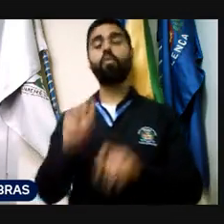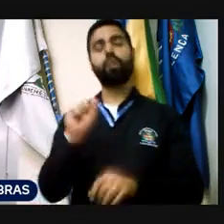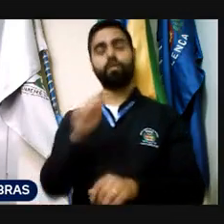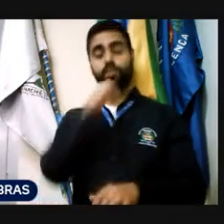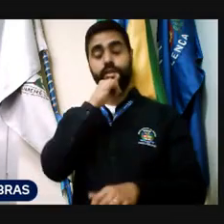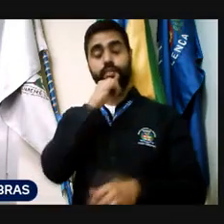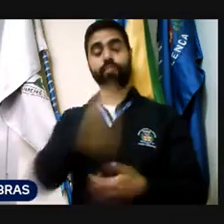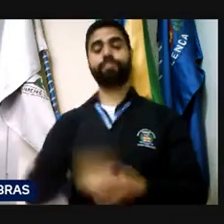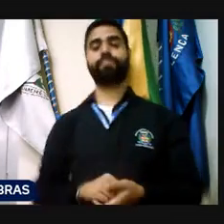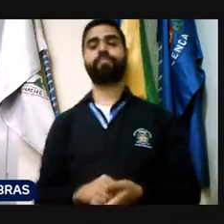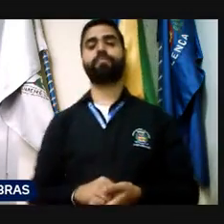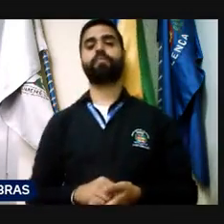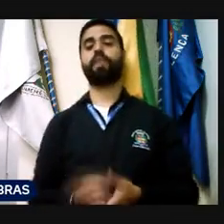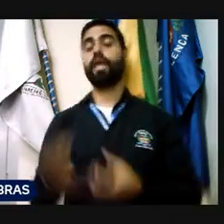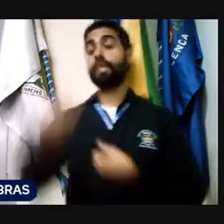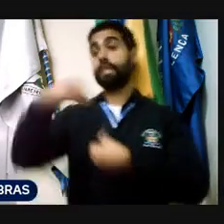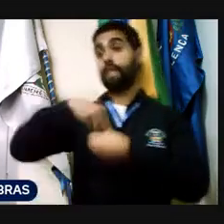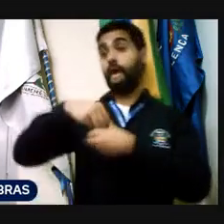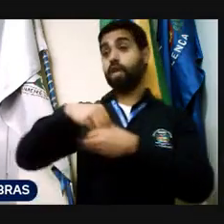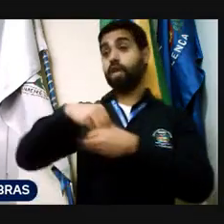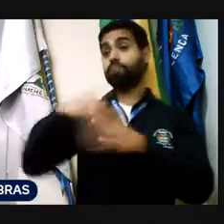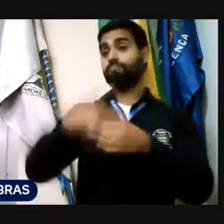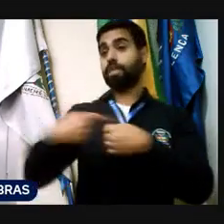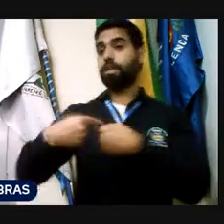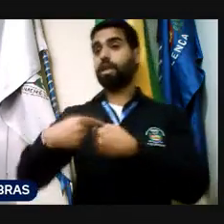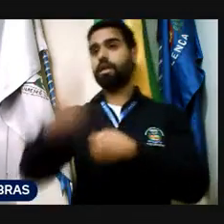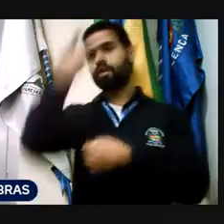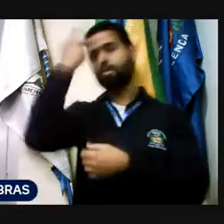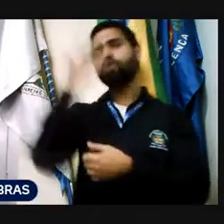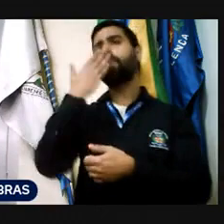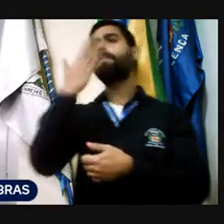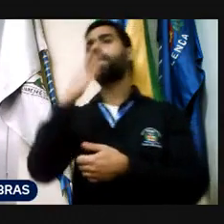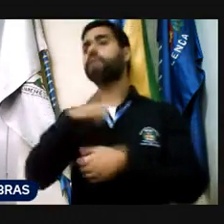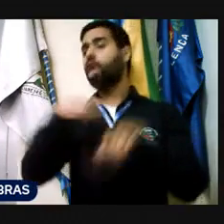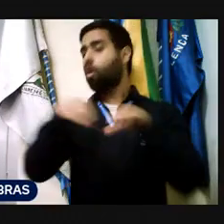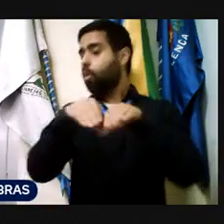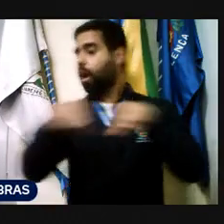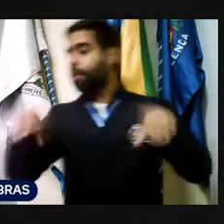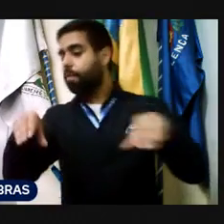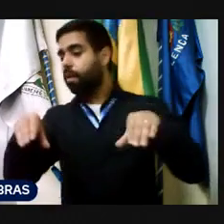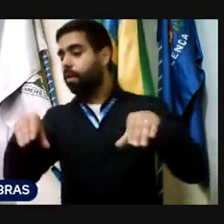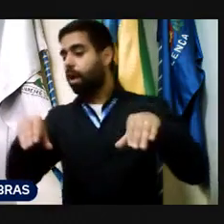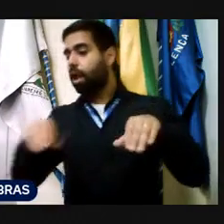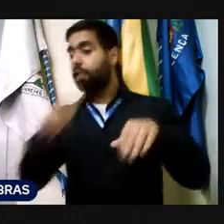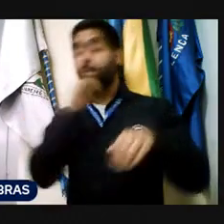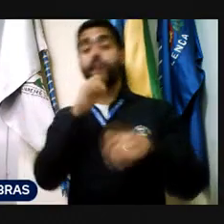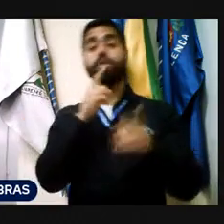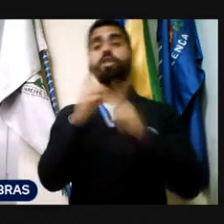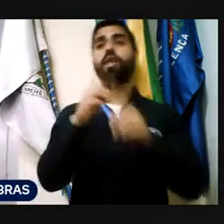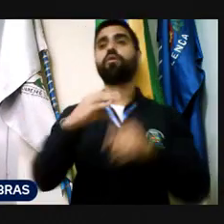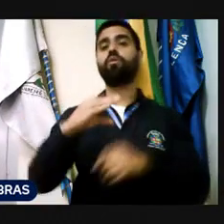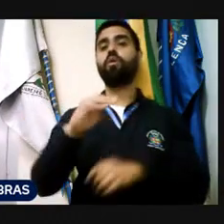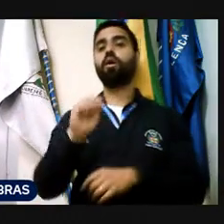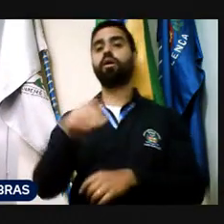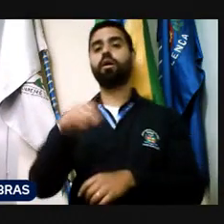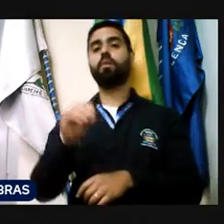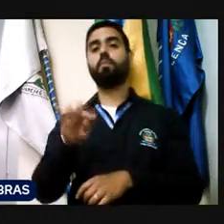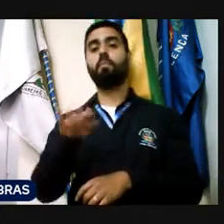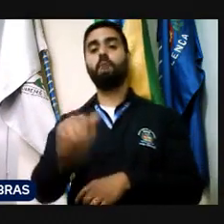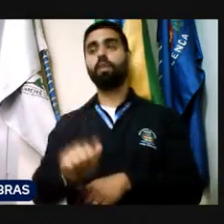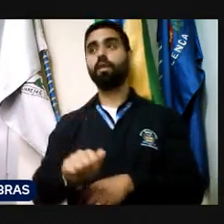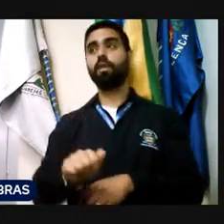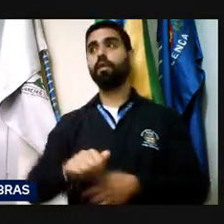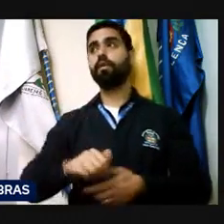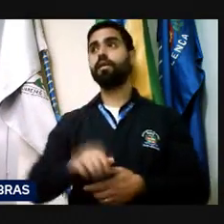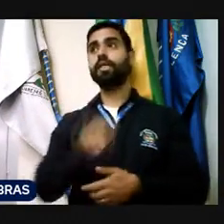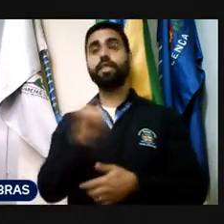seguinte, dentro do município, quantas pessoas pedem para colocar um quebra-mola aqui na estrada do Cambota, aqui, que é um perigo doido? Sabe